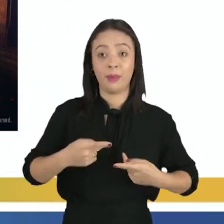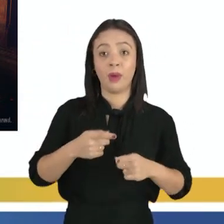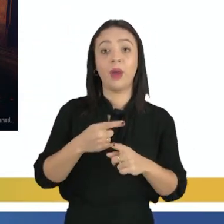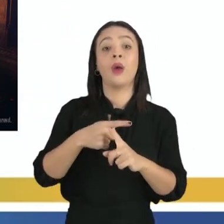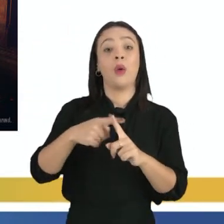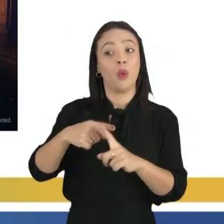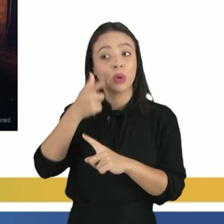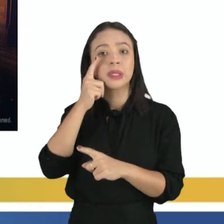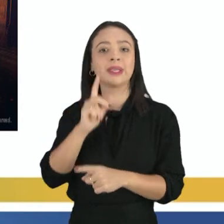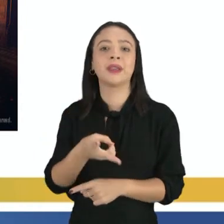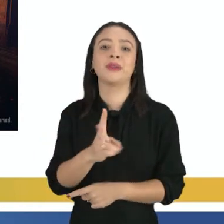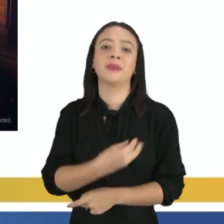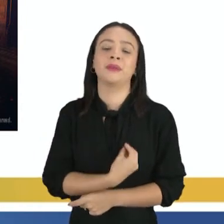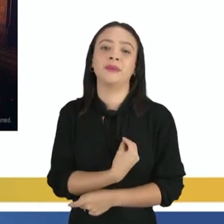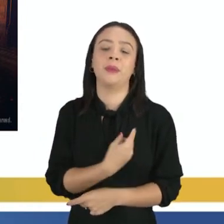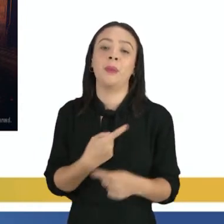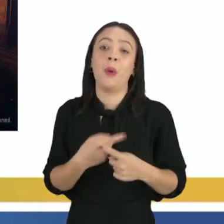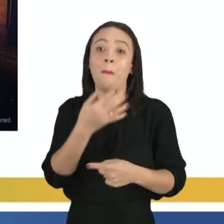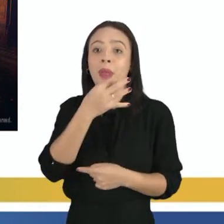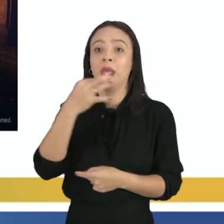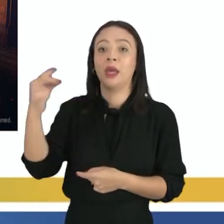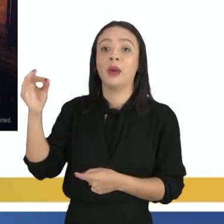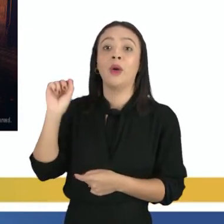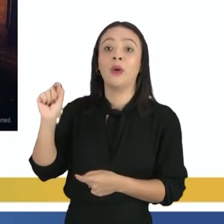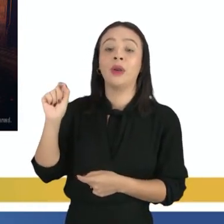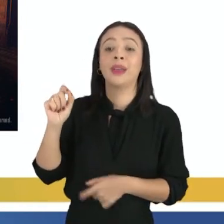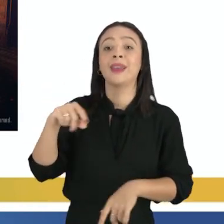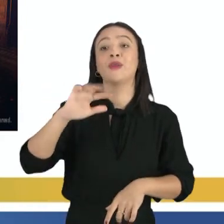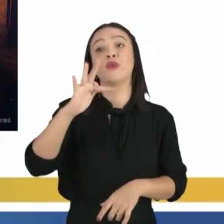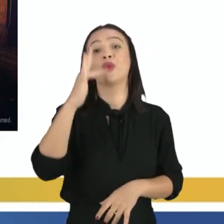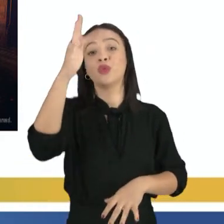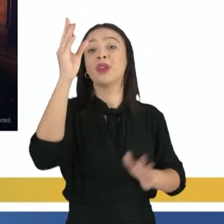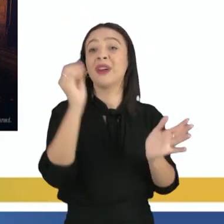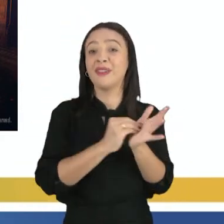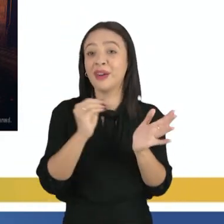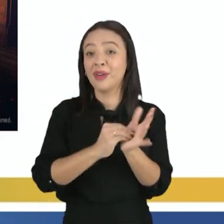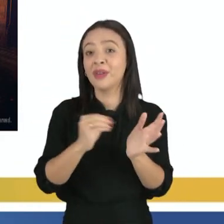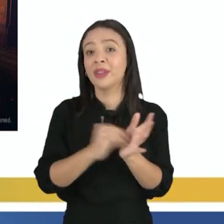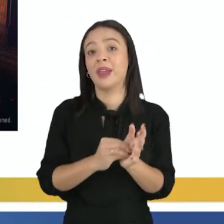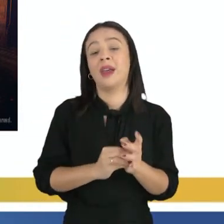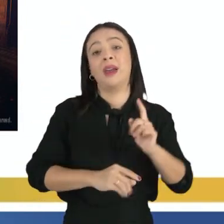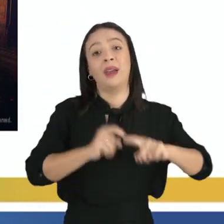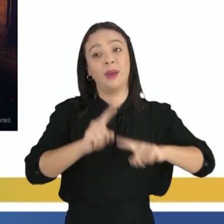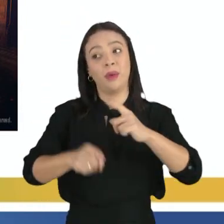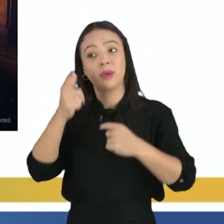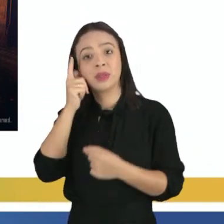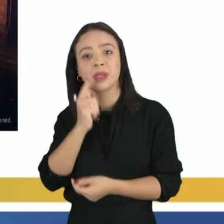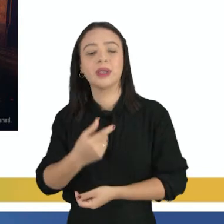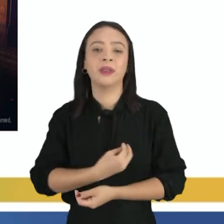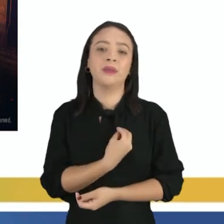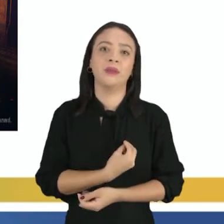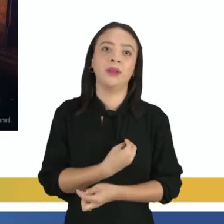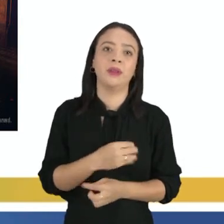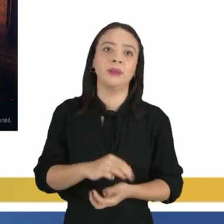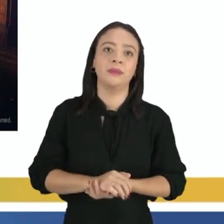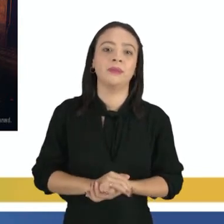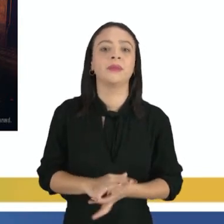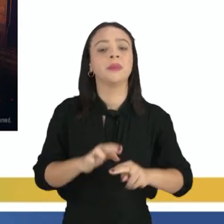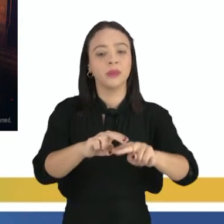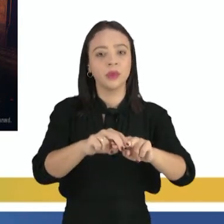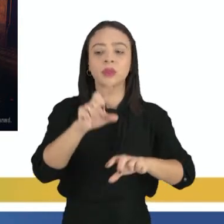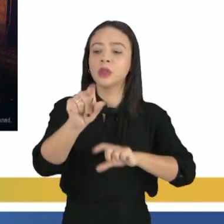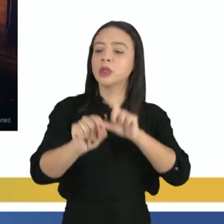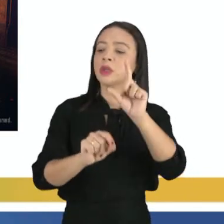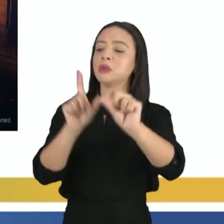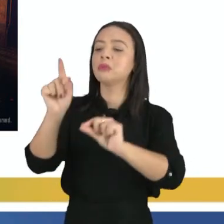segundo ele, ao longo do tempo, né, iriam faltar recursos, iria gerar pobreza, né? Então ele tinha uma espécie de seleção ali